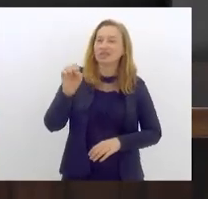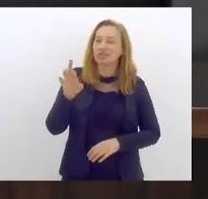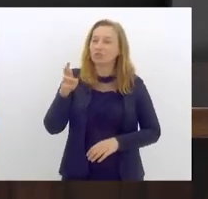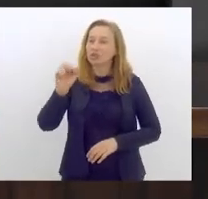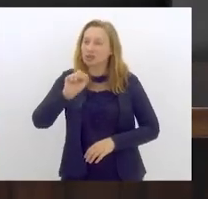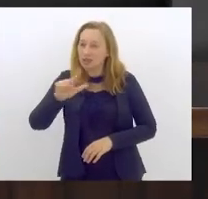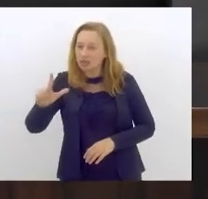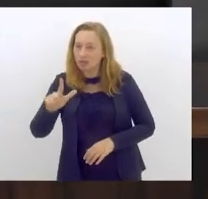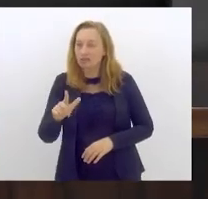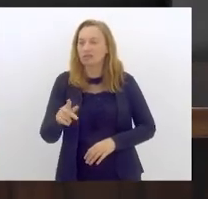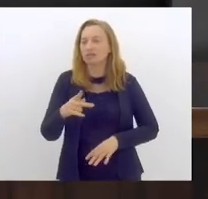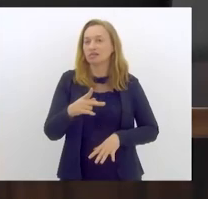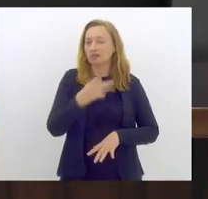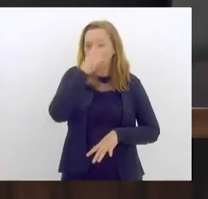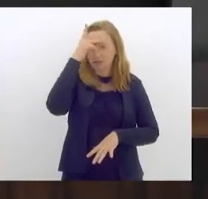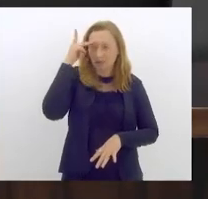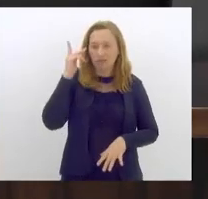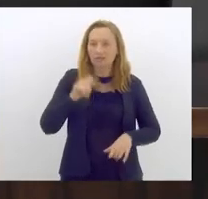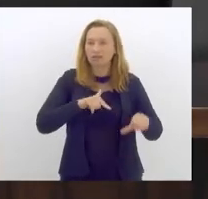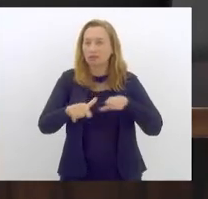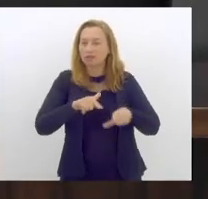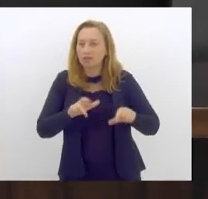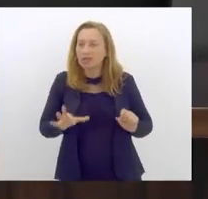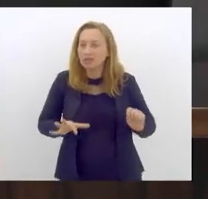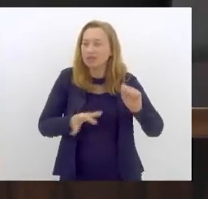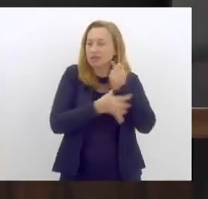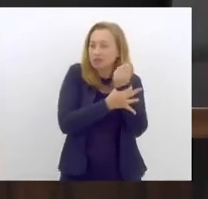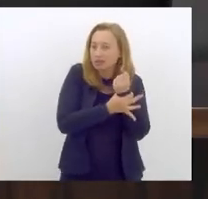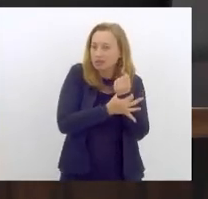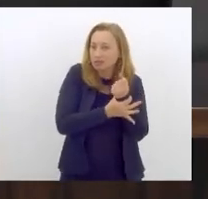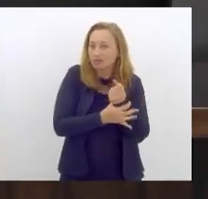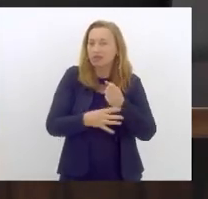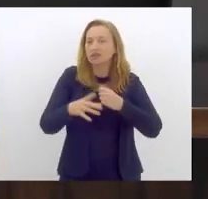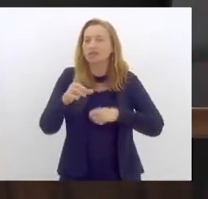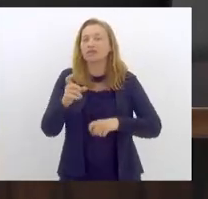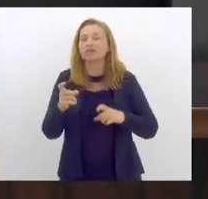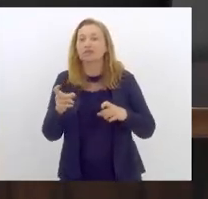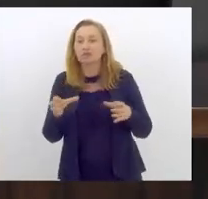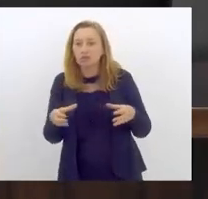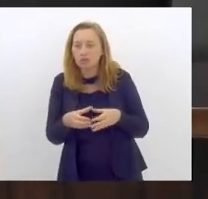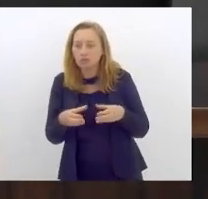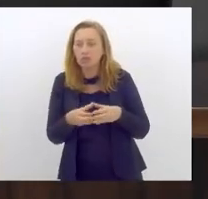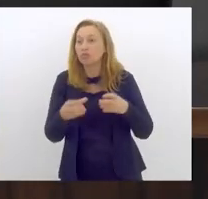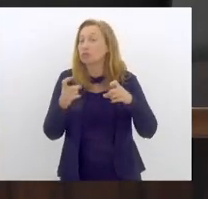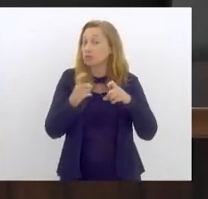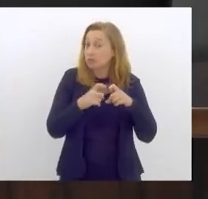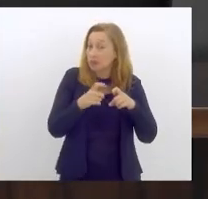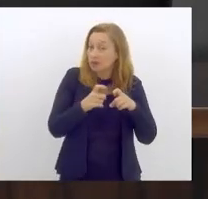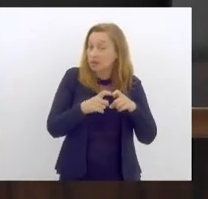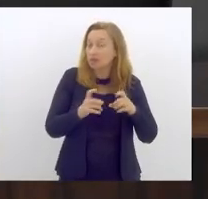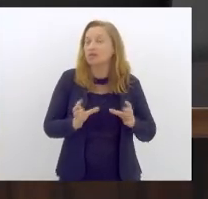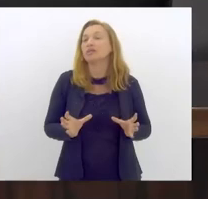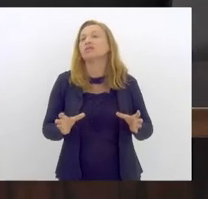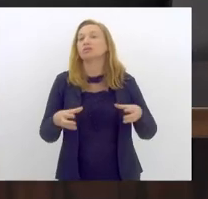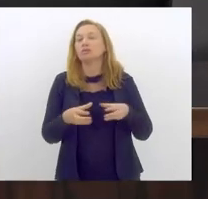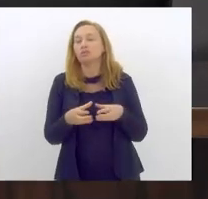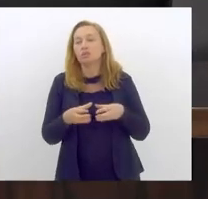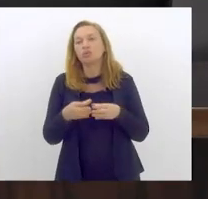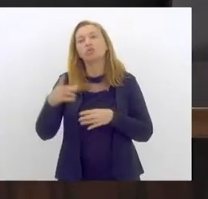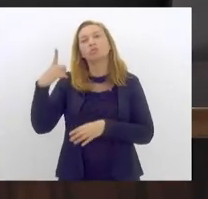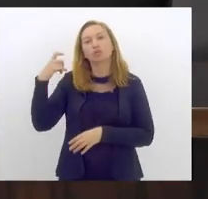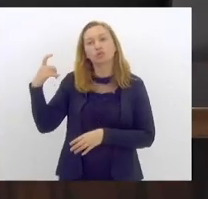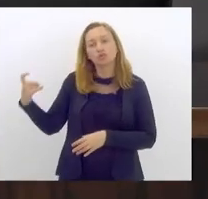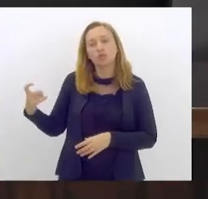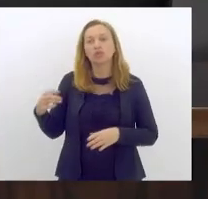o pessoal da segurança do departamento médico do departamento de som